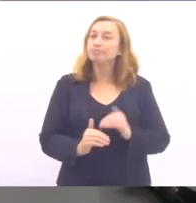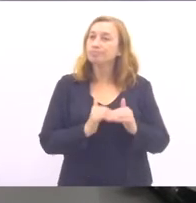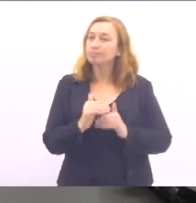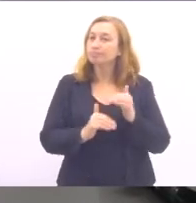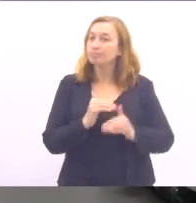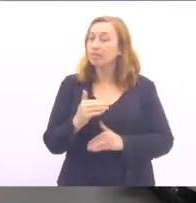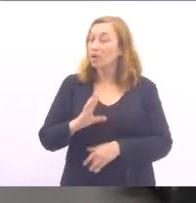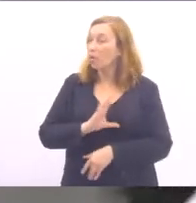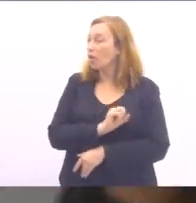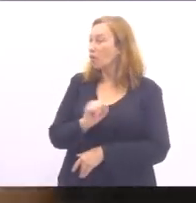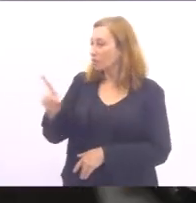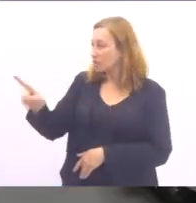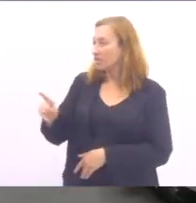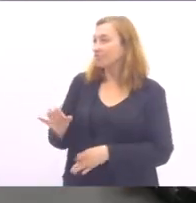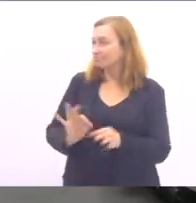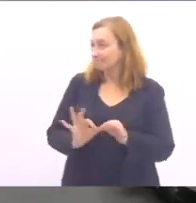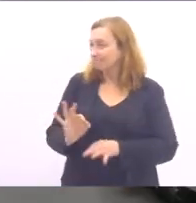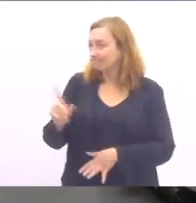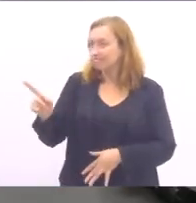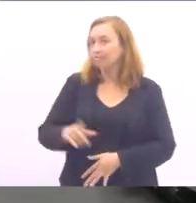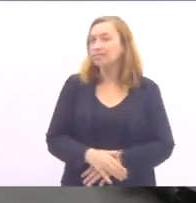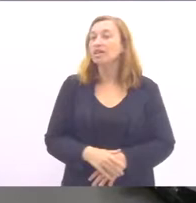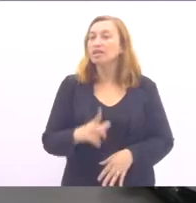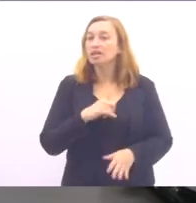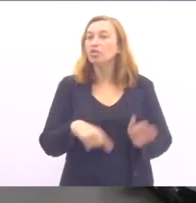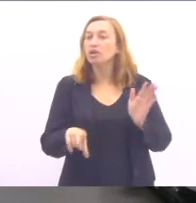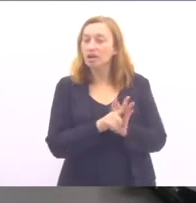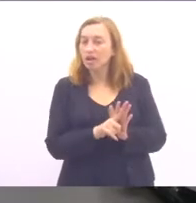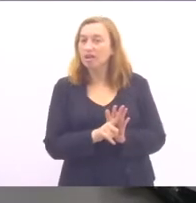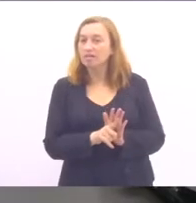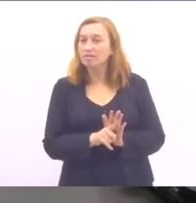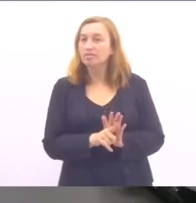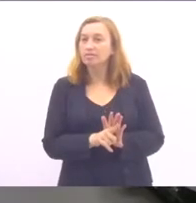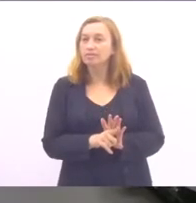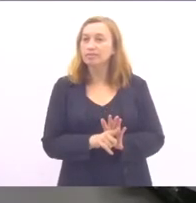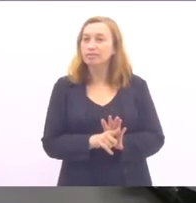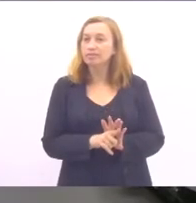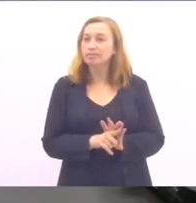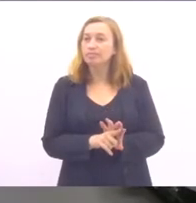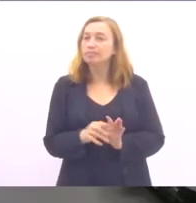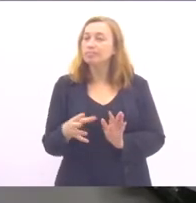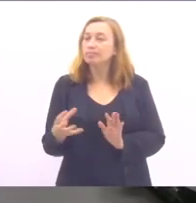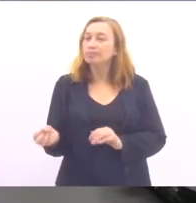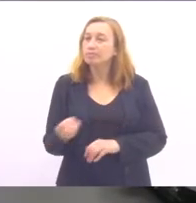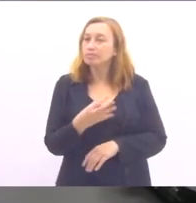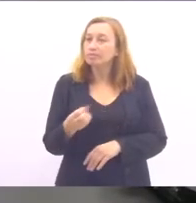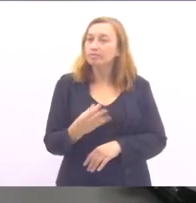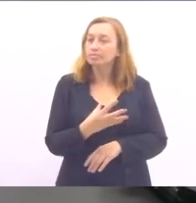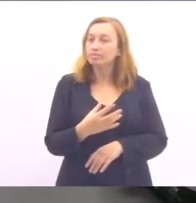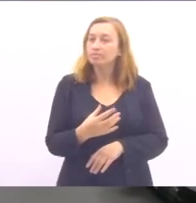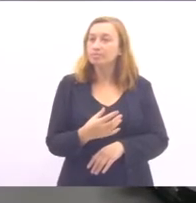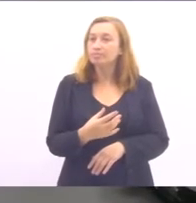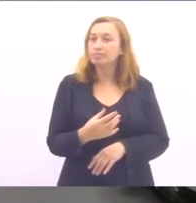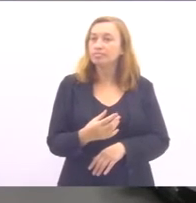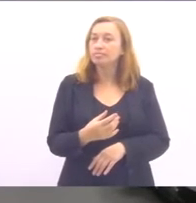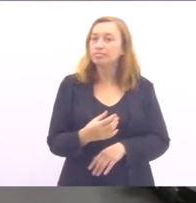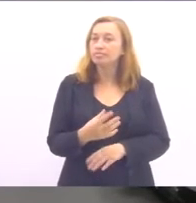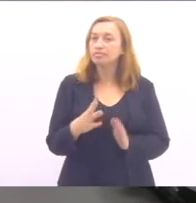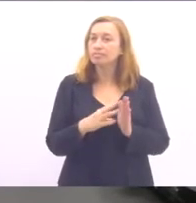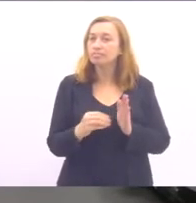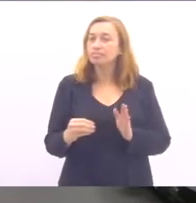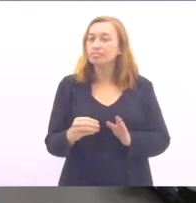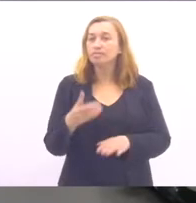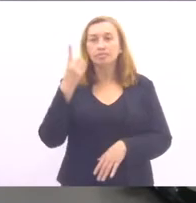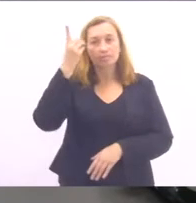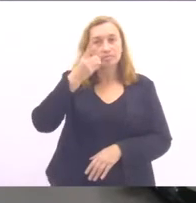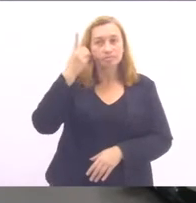Que eu adoro. Aliás, a gente fez uma lei. Nós fizemos uma modernização nele, deputado. Não, eu acho que fizemos,